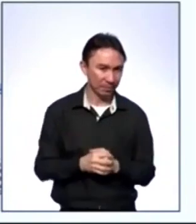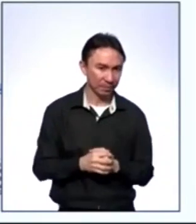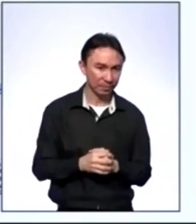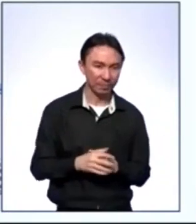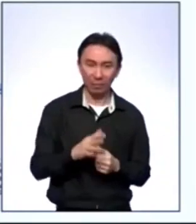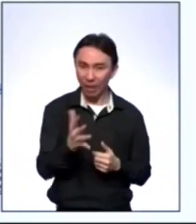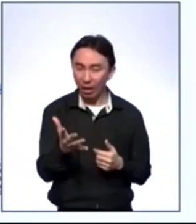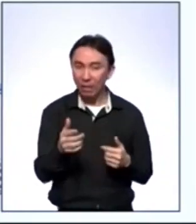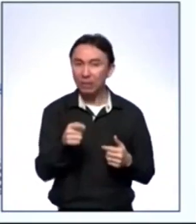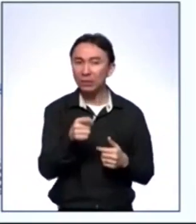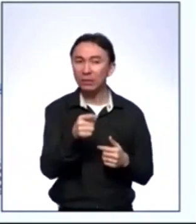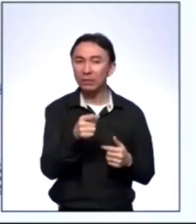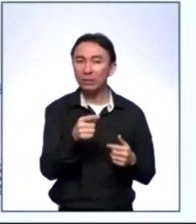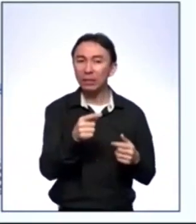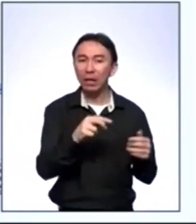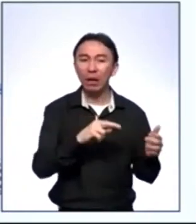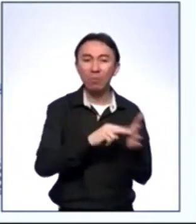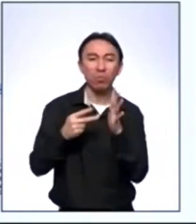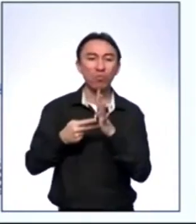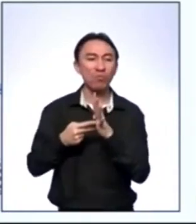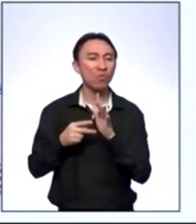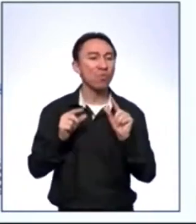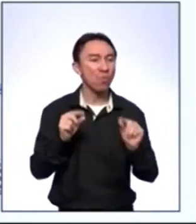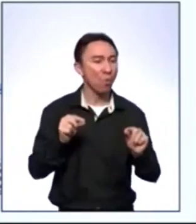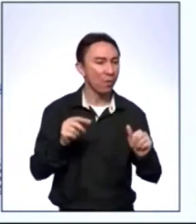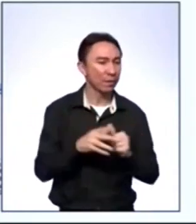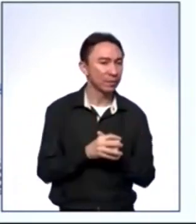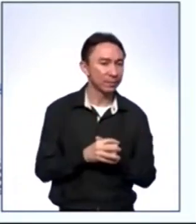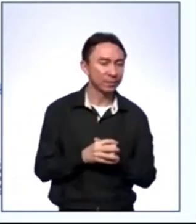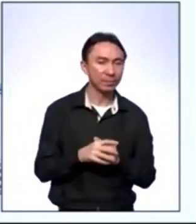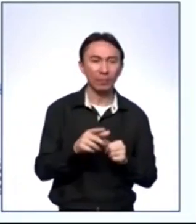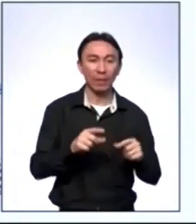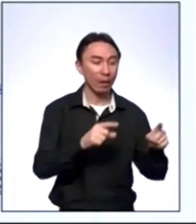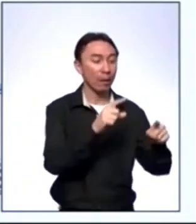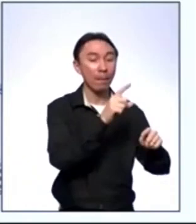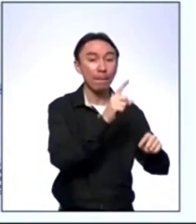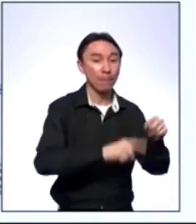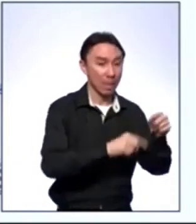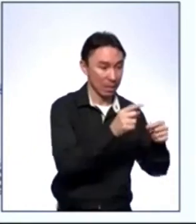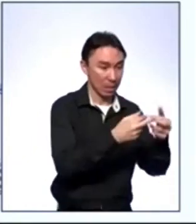Nesses termos, olha isso. Bens materiais.